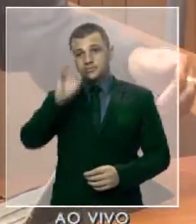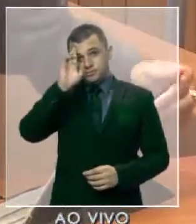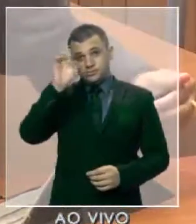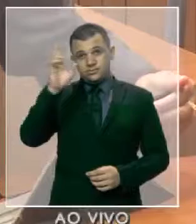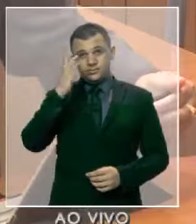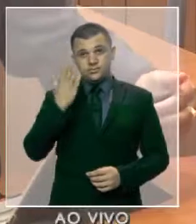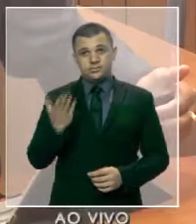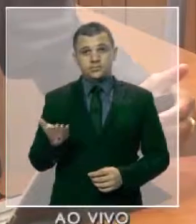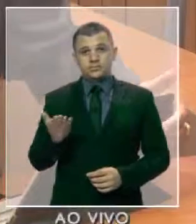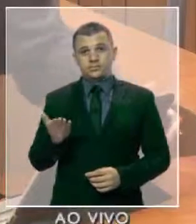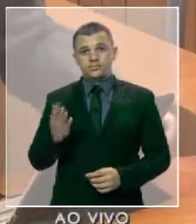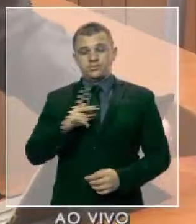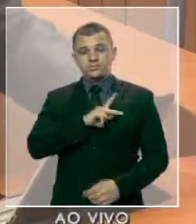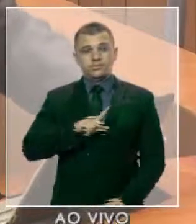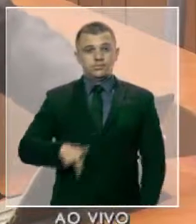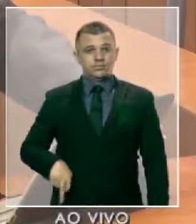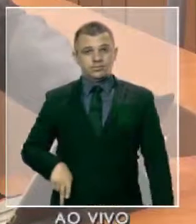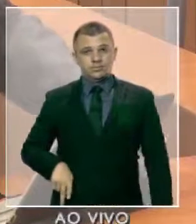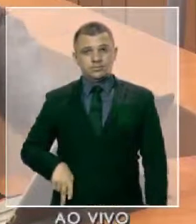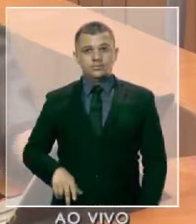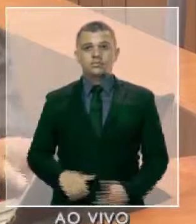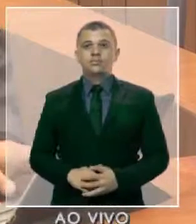Excelentíssimo senhor presidente,